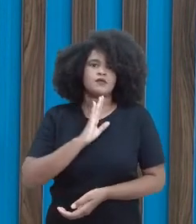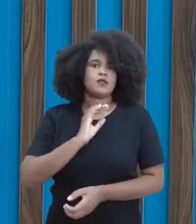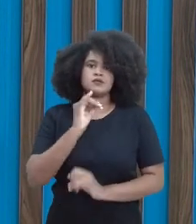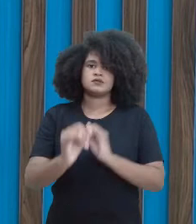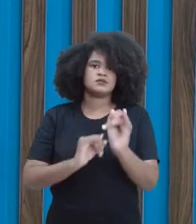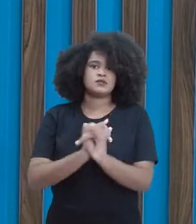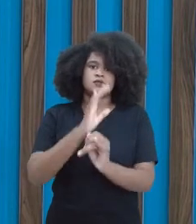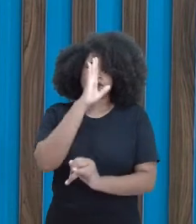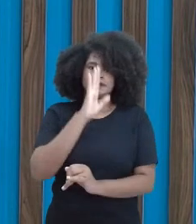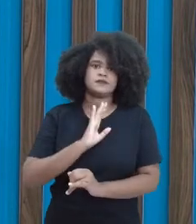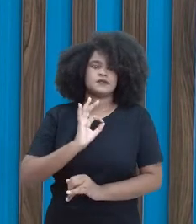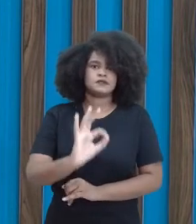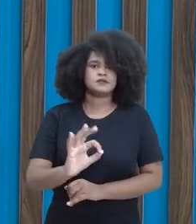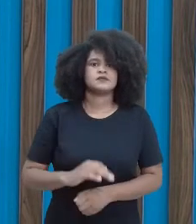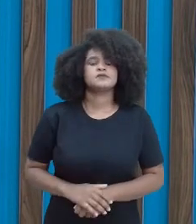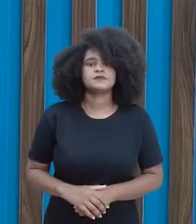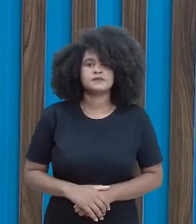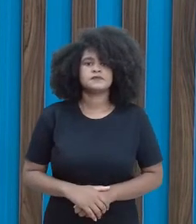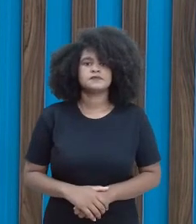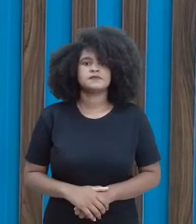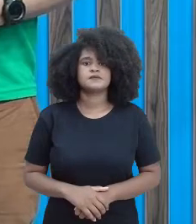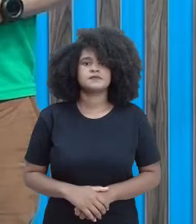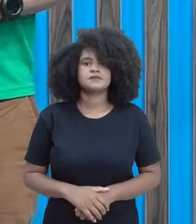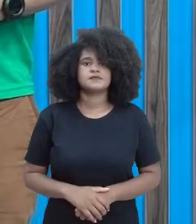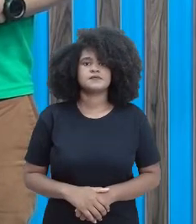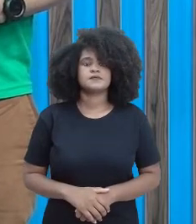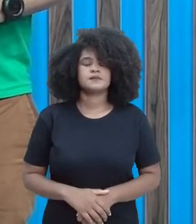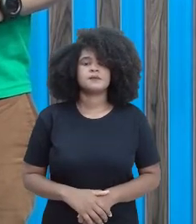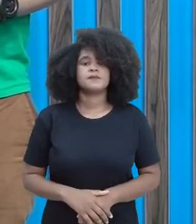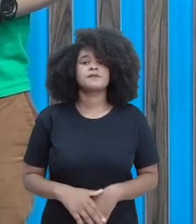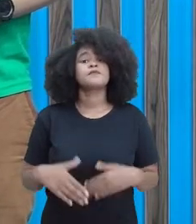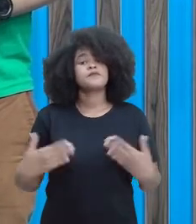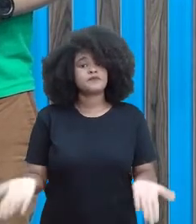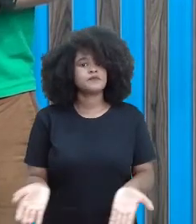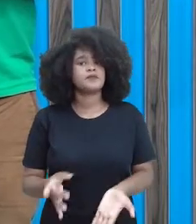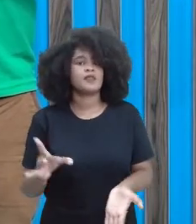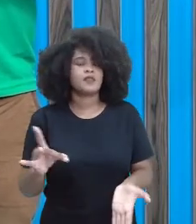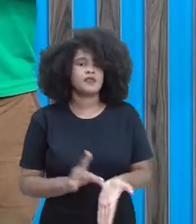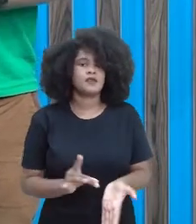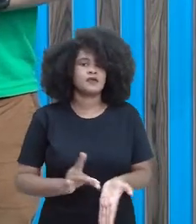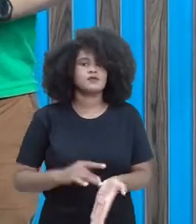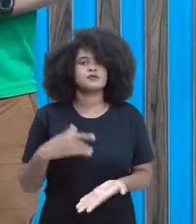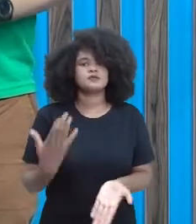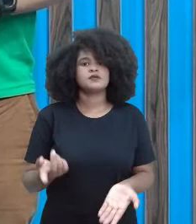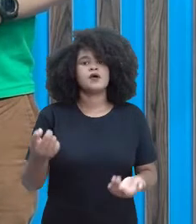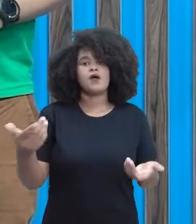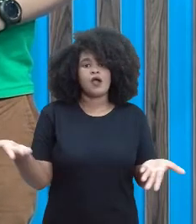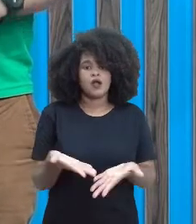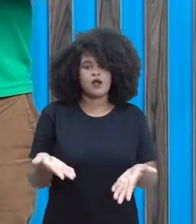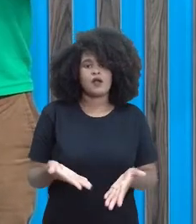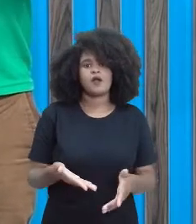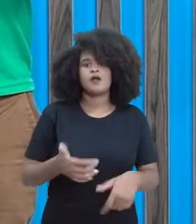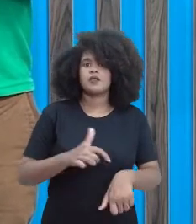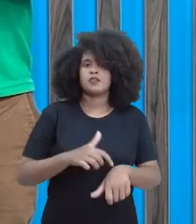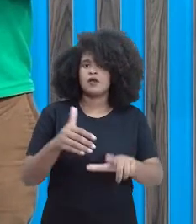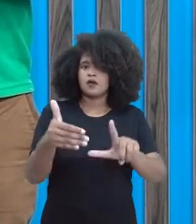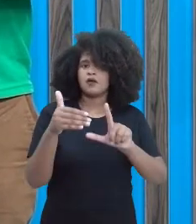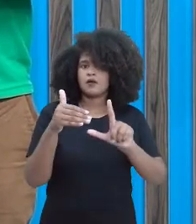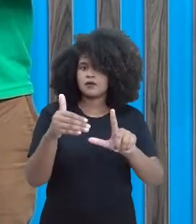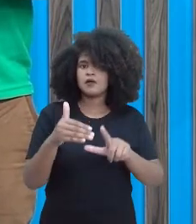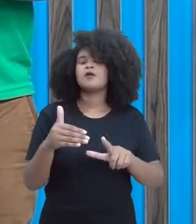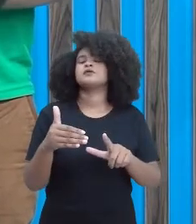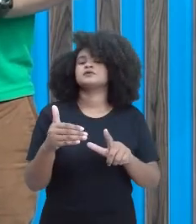que com os dados pagos da prefeitura. Exatamente. Então, ou seja, você pode estar ao vivo com a gente pela manhã, você pode